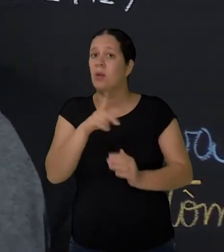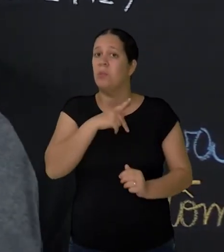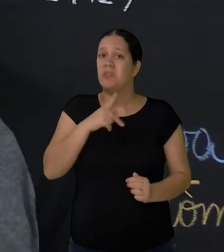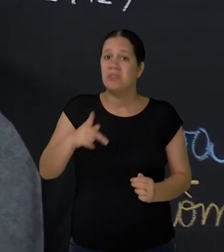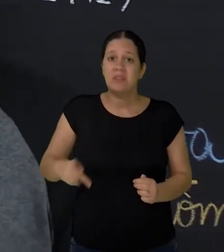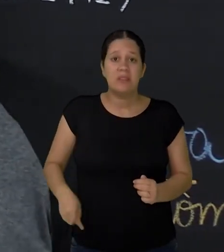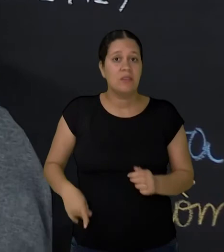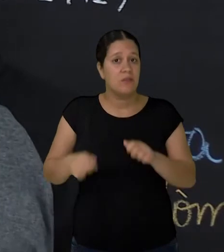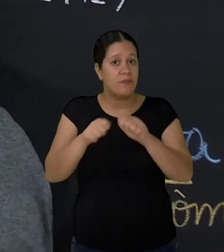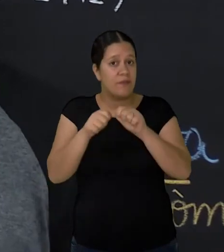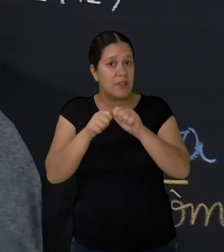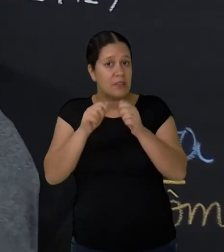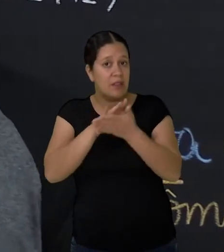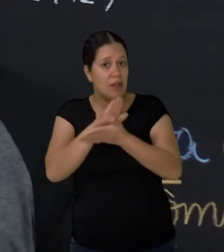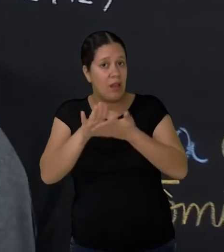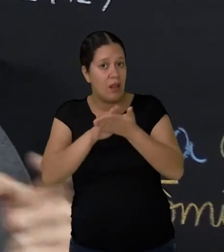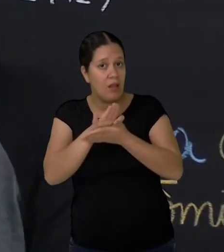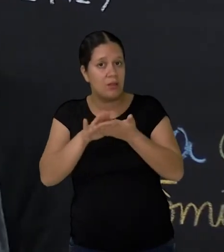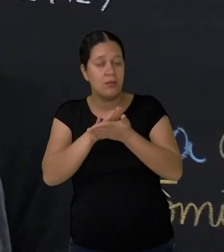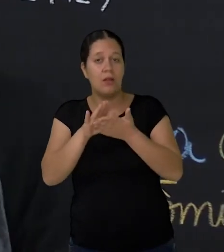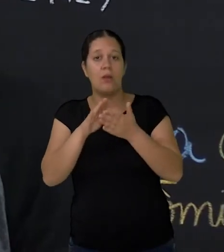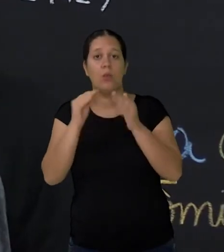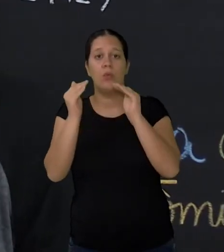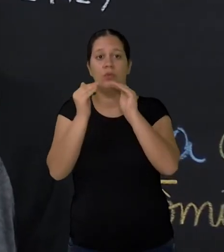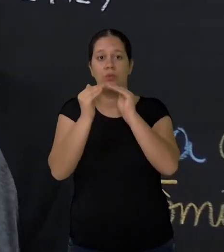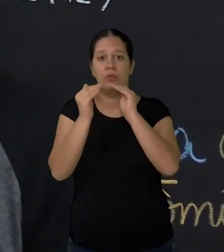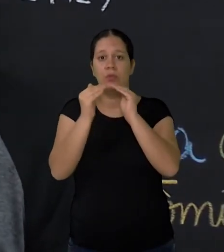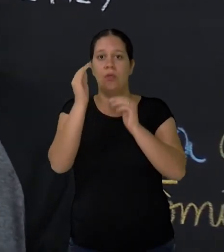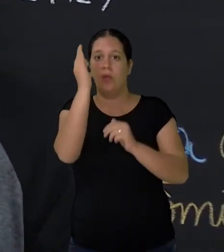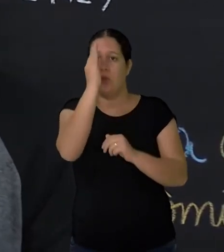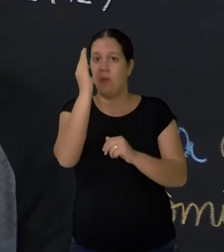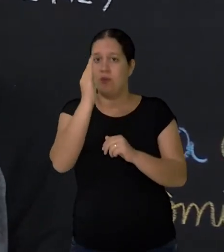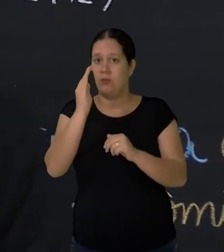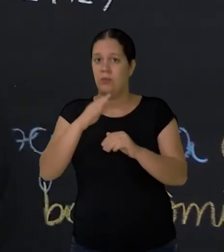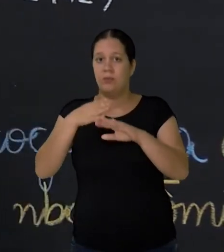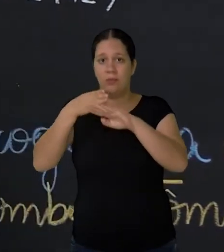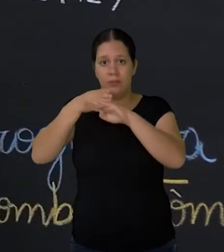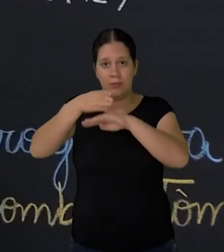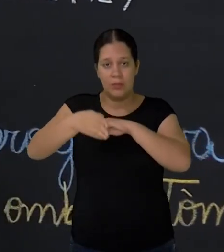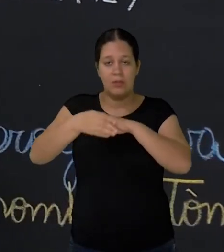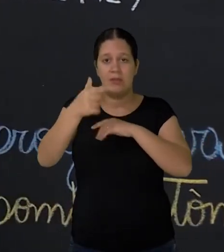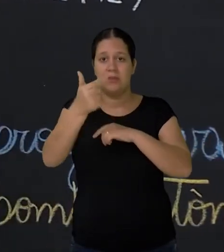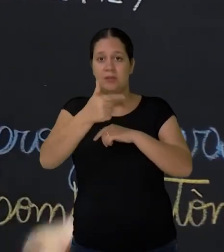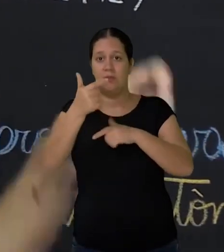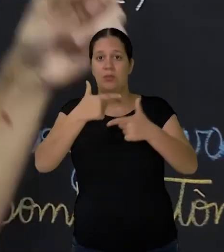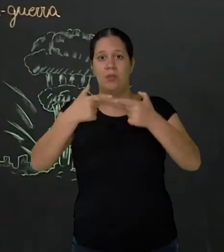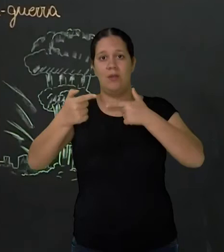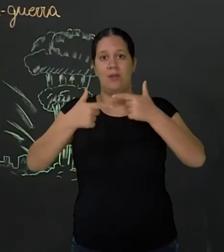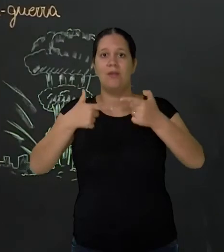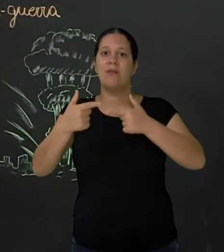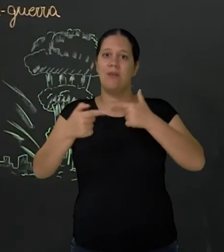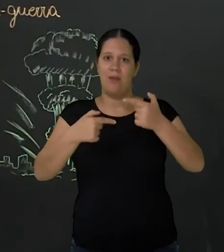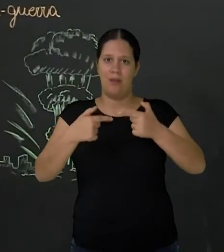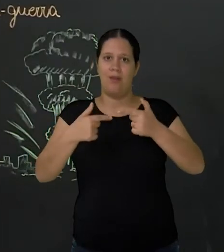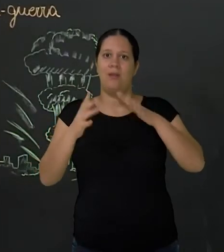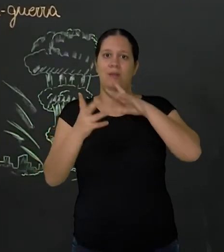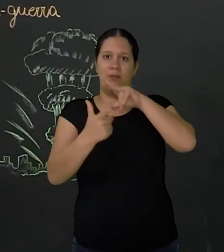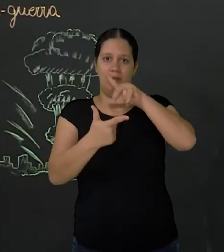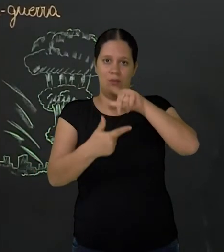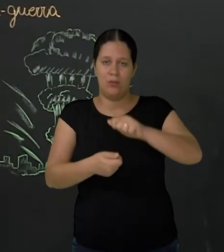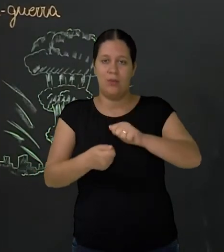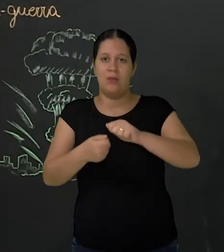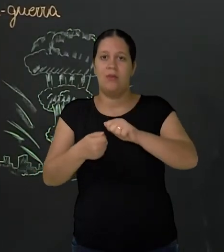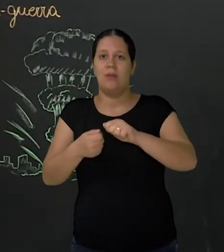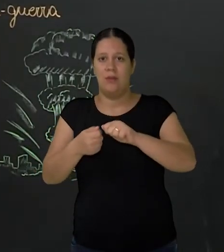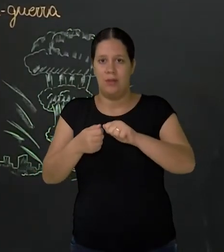se o presidente não ia fazer nada, e num acordo com os Estados Unidos, o Brasil entra na Segunda Guerra Mundial ao lado dos